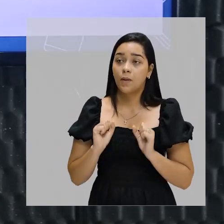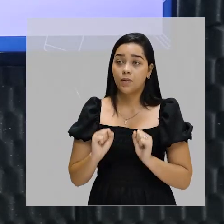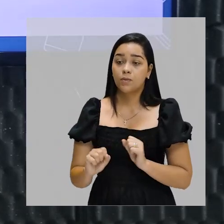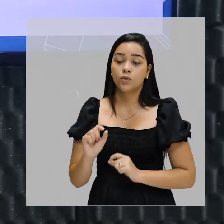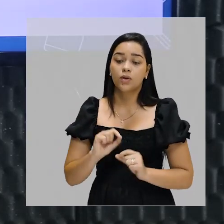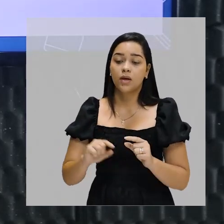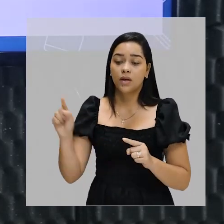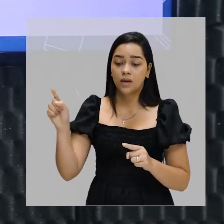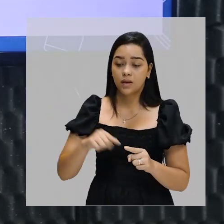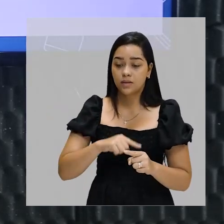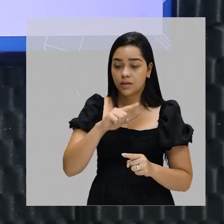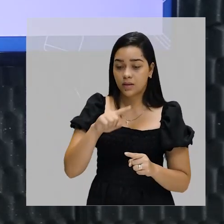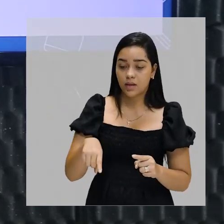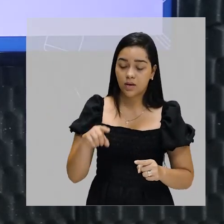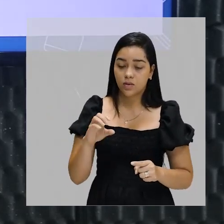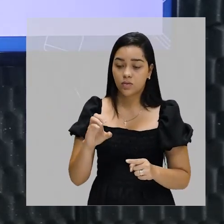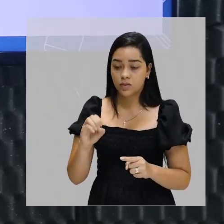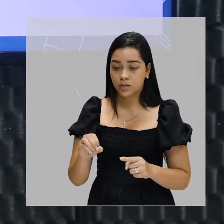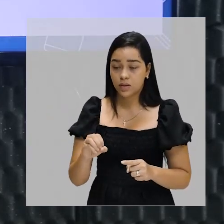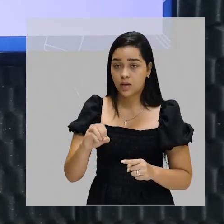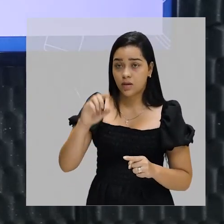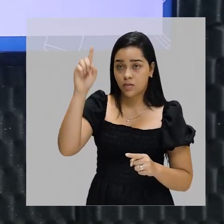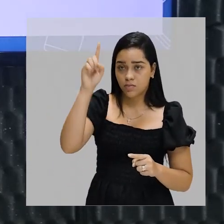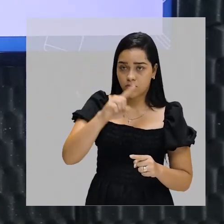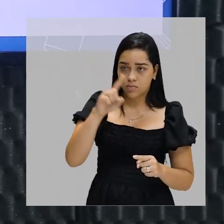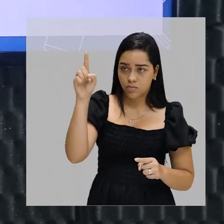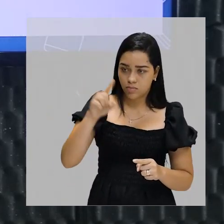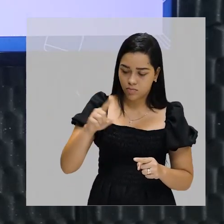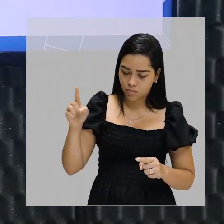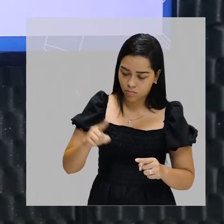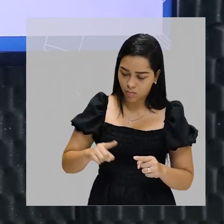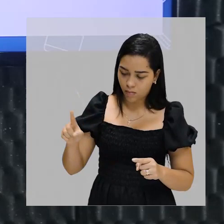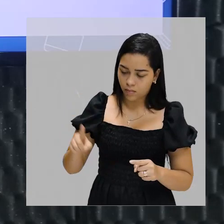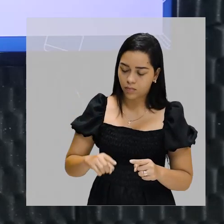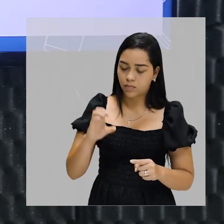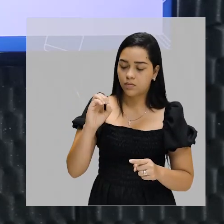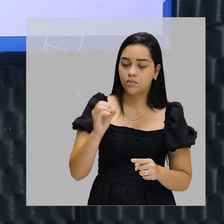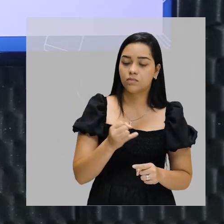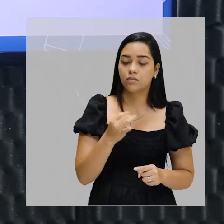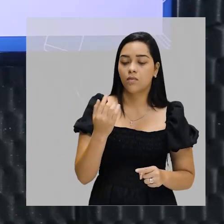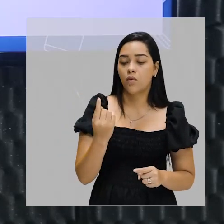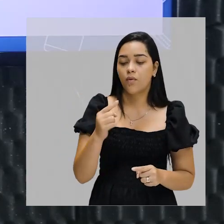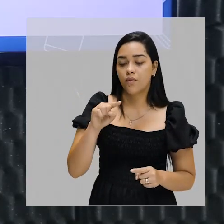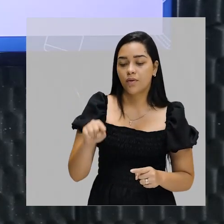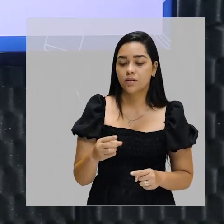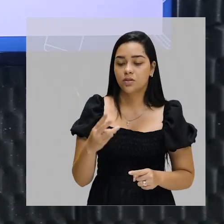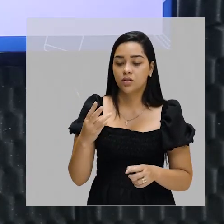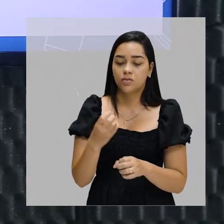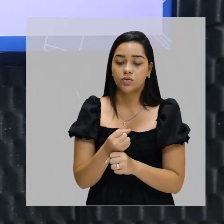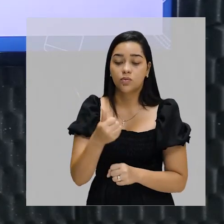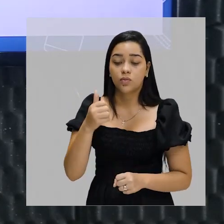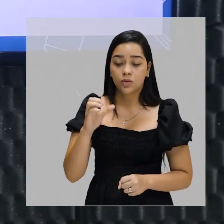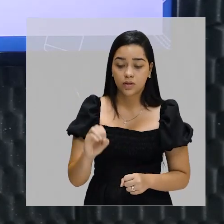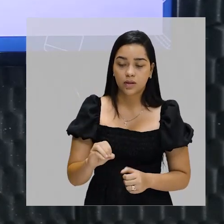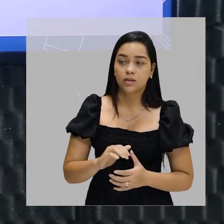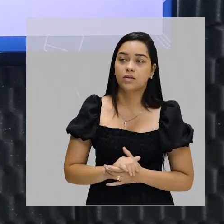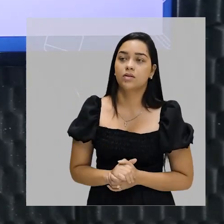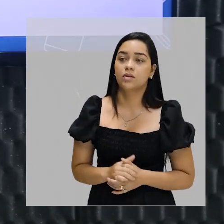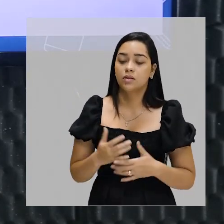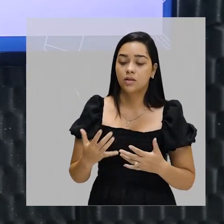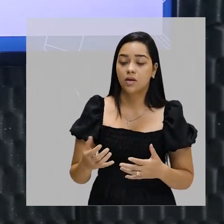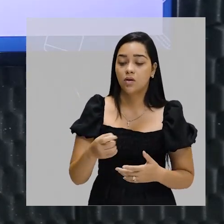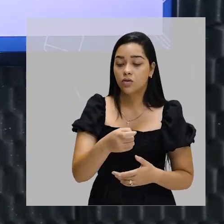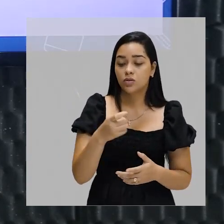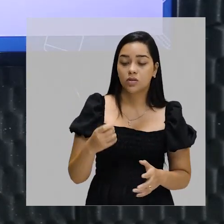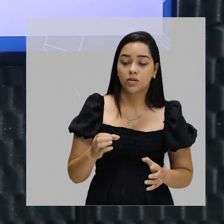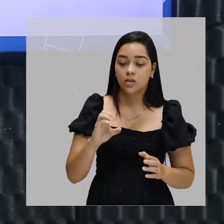aqui cancelar os zeros, os dois zeros de cima com os dois zeros de baixo. Vai ficar 1 vezes 3 dividido por 10. Então, x vai